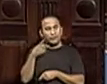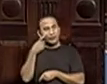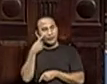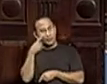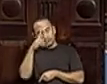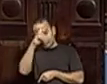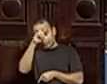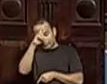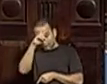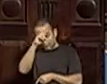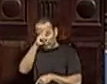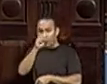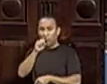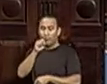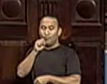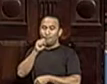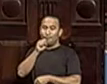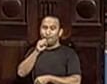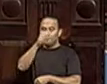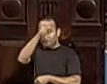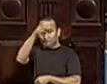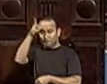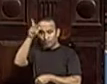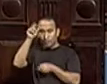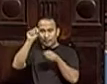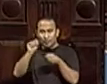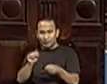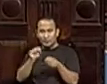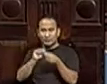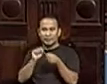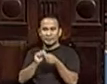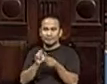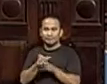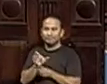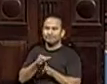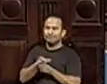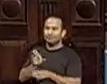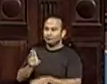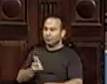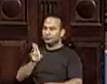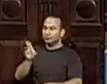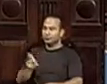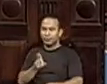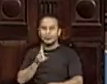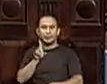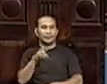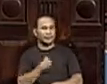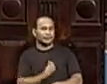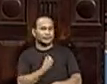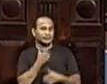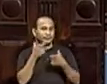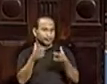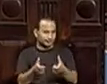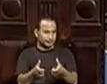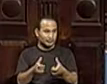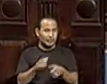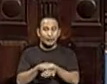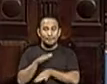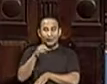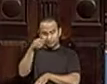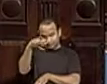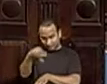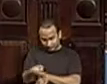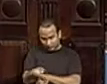hospital público que possa, inclusive, estar auxiliando os universitários que lá se formam. A demanda é mais do que